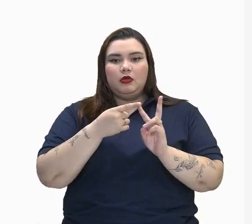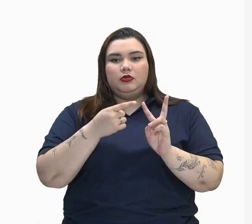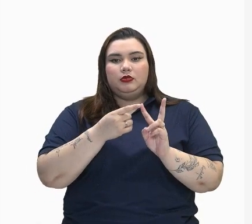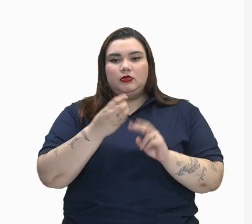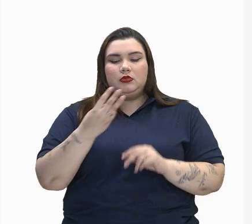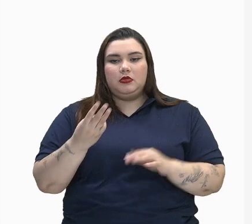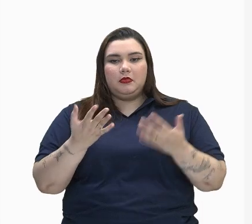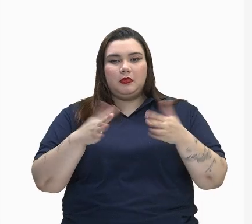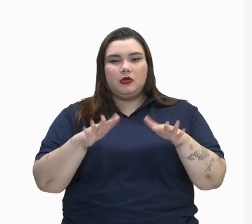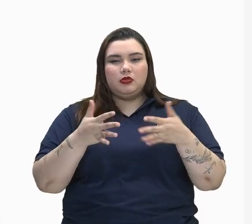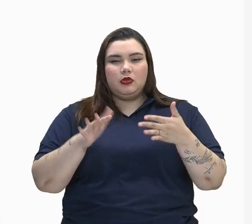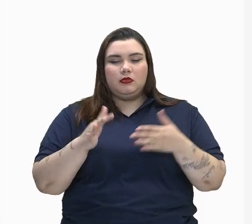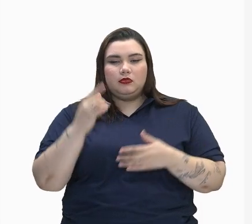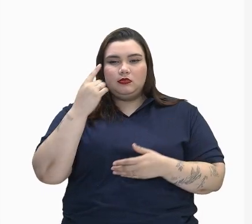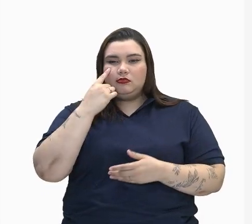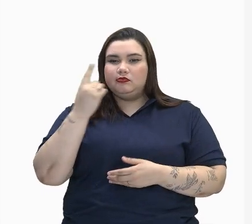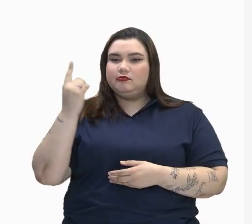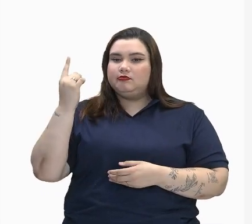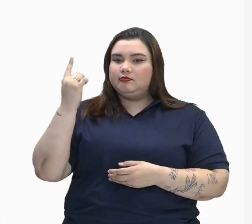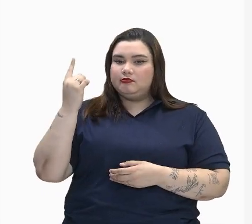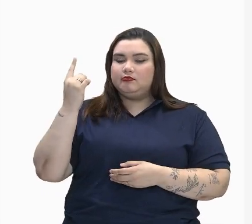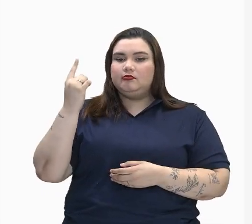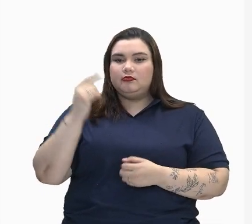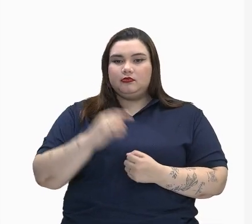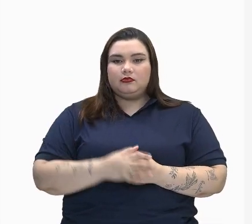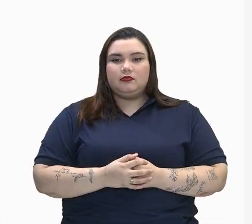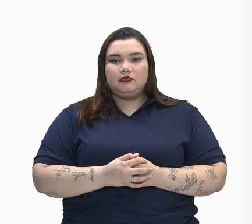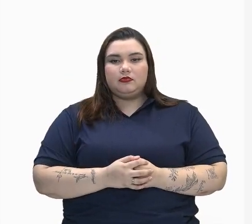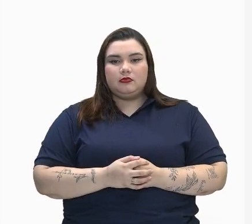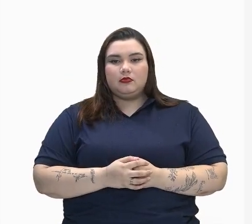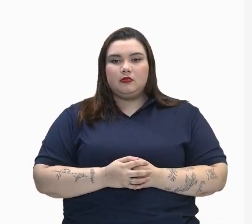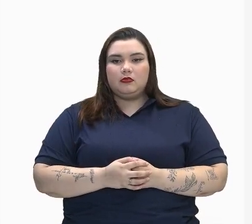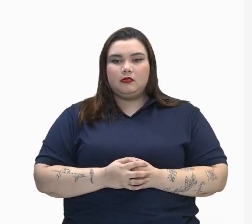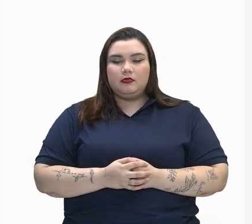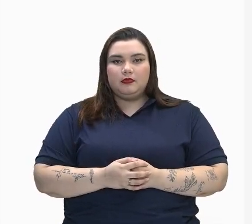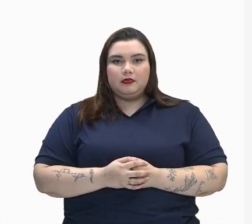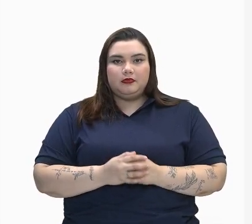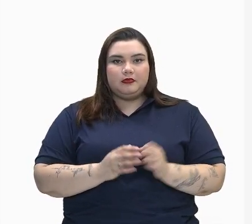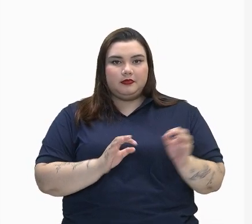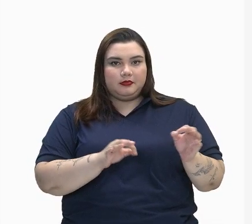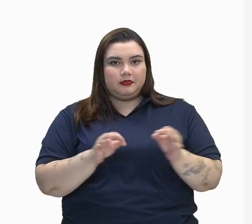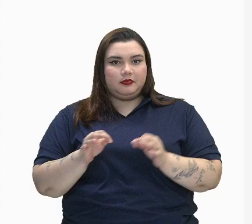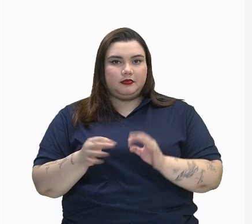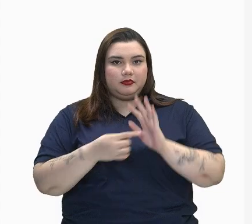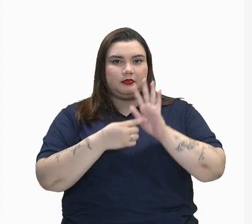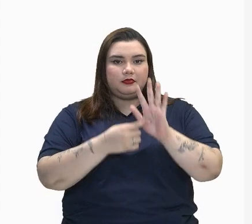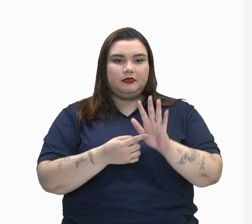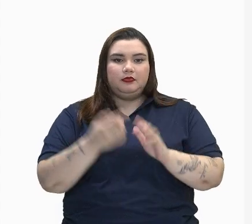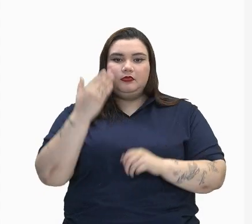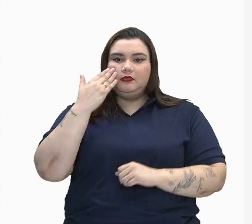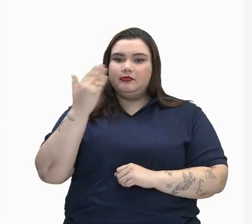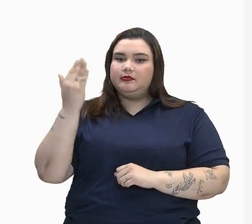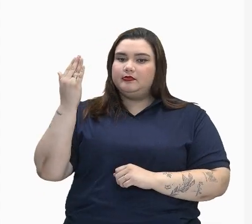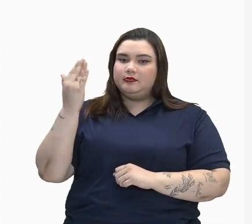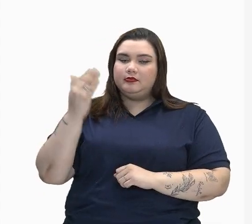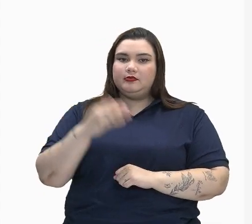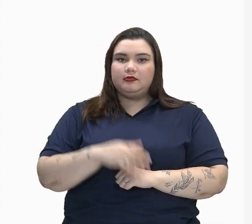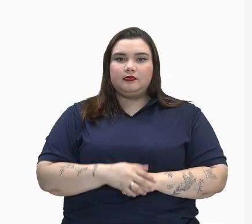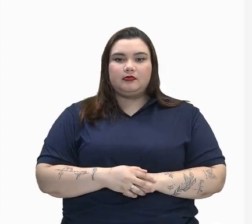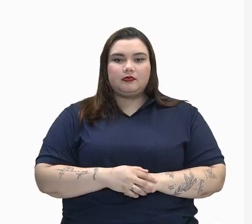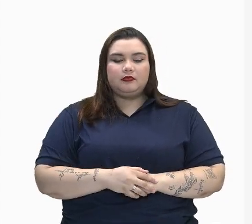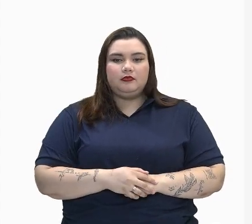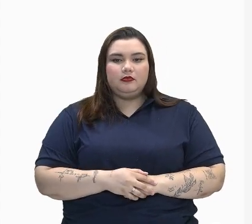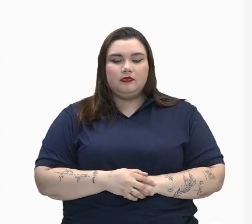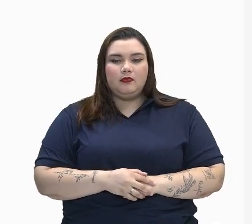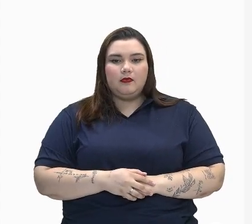mais ou menos por aqui, ó. Por isso que eu digo que é por aproximação. Então, aqui a gente marca a raiz de 3. Para que fique de